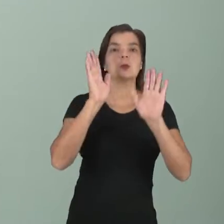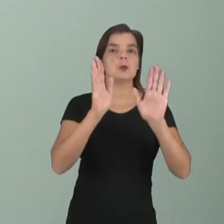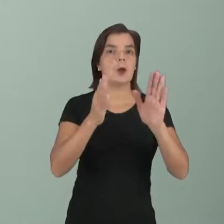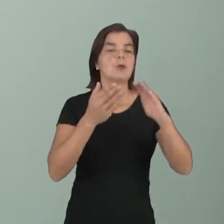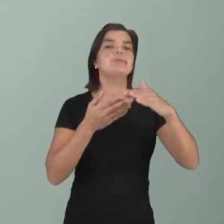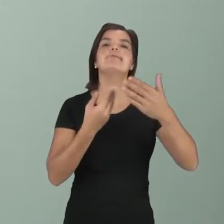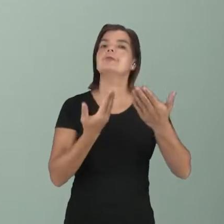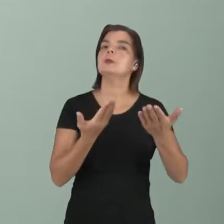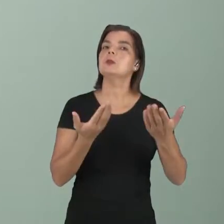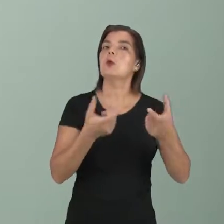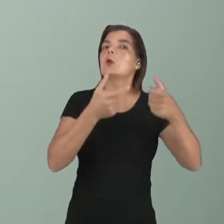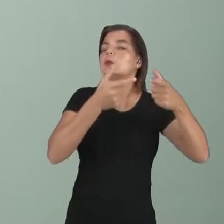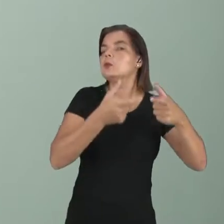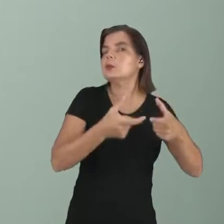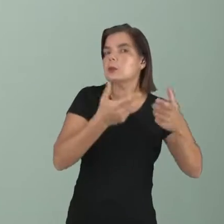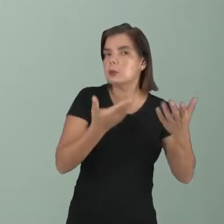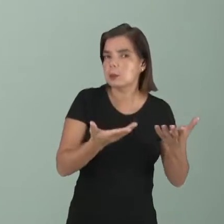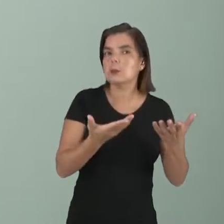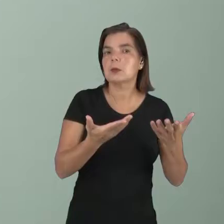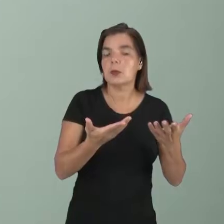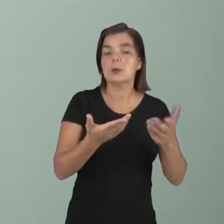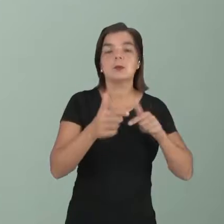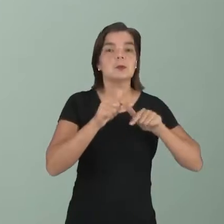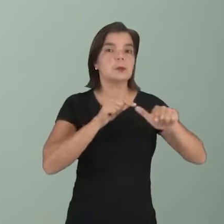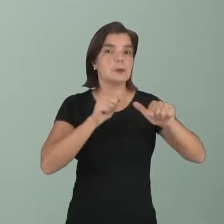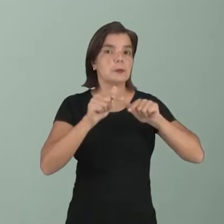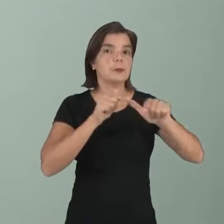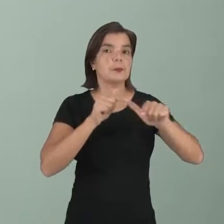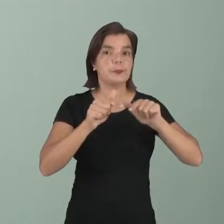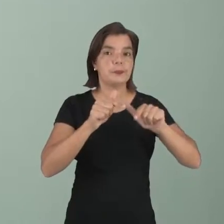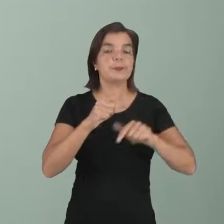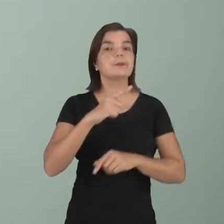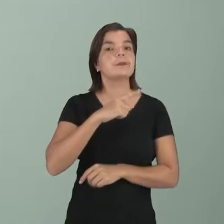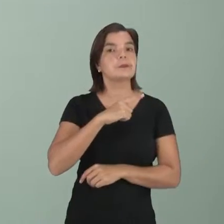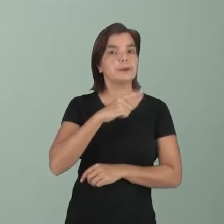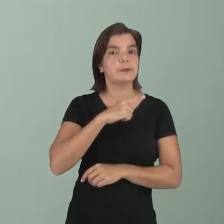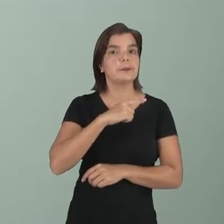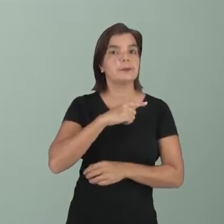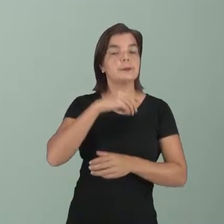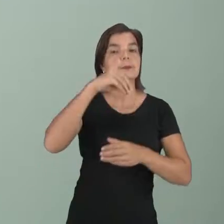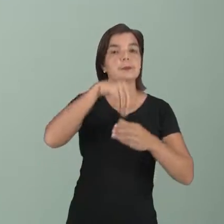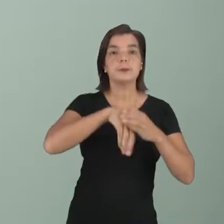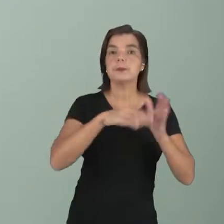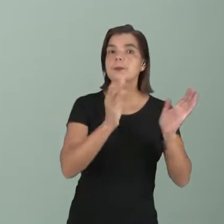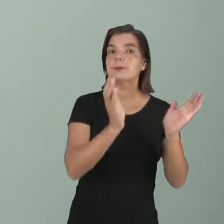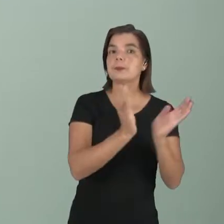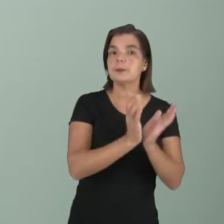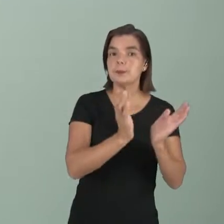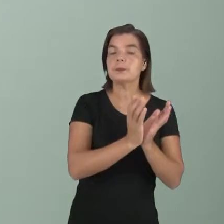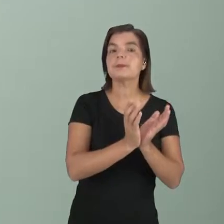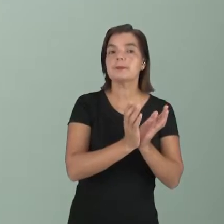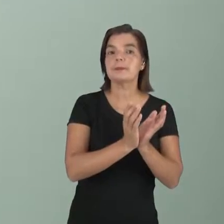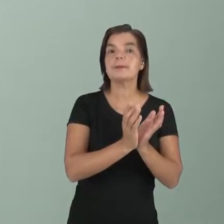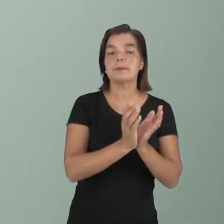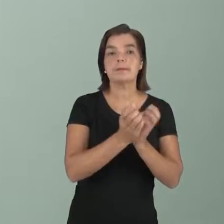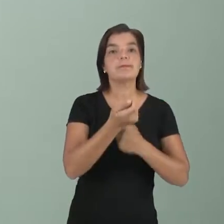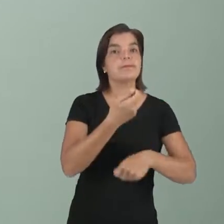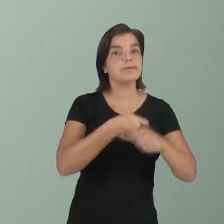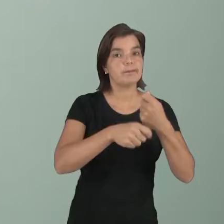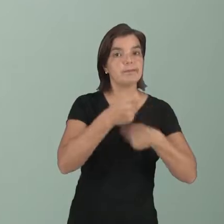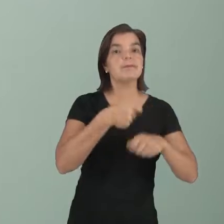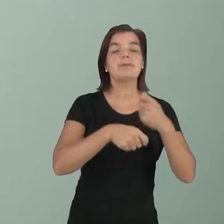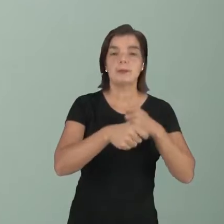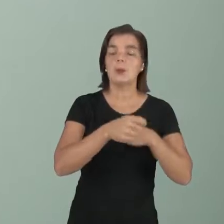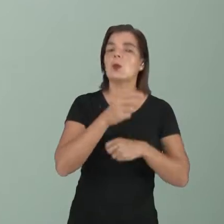são inseridas, as atividades, as pessoas que são inseridas dentro do grupo das pessoas que são